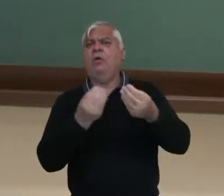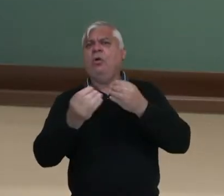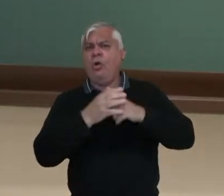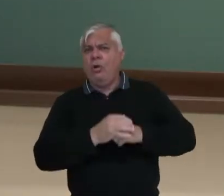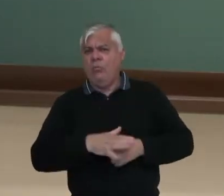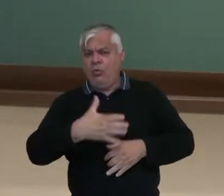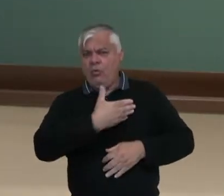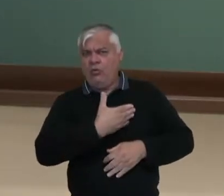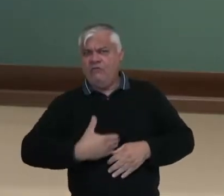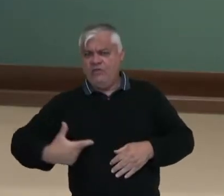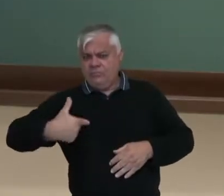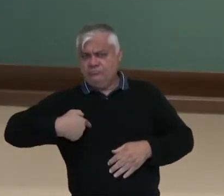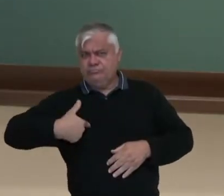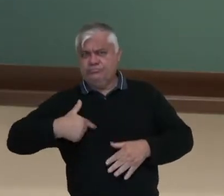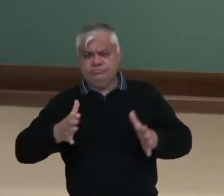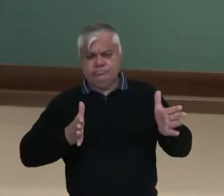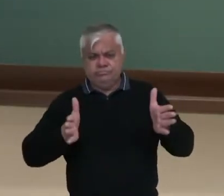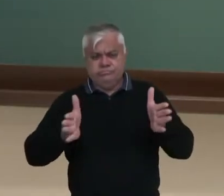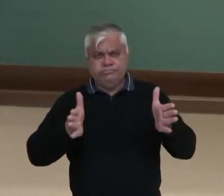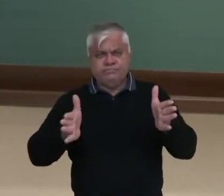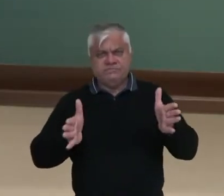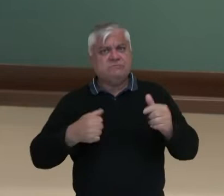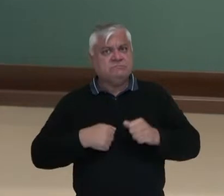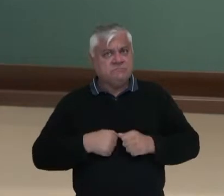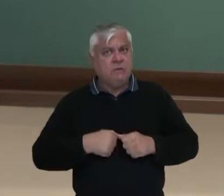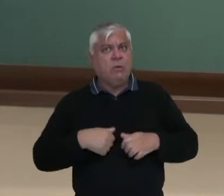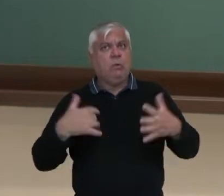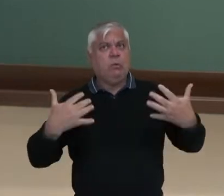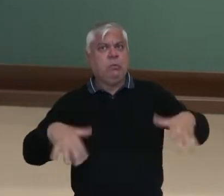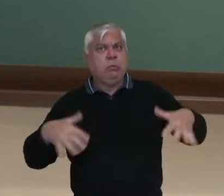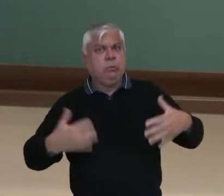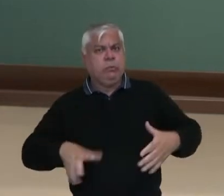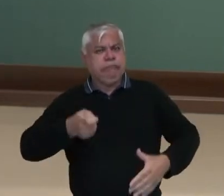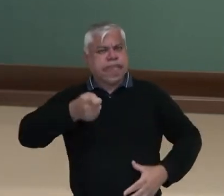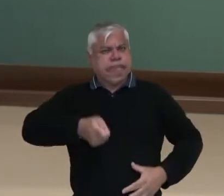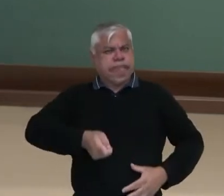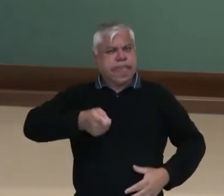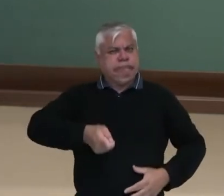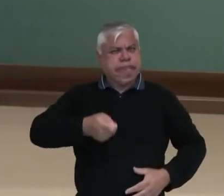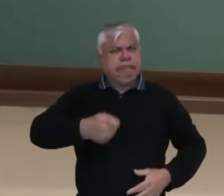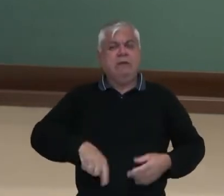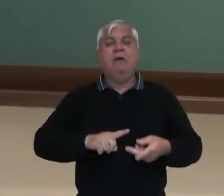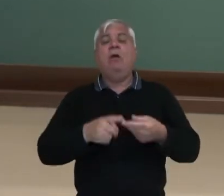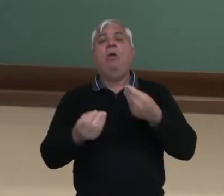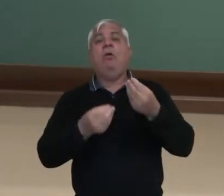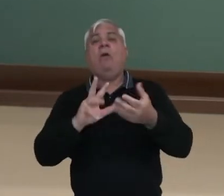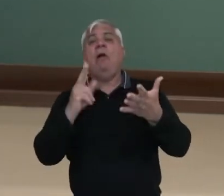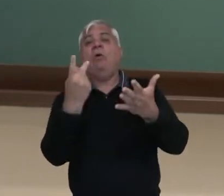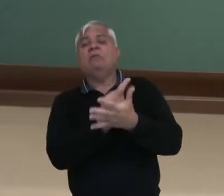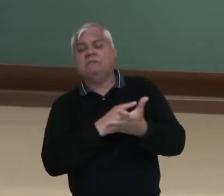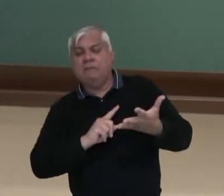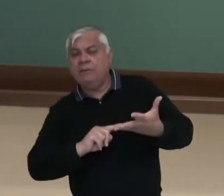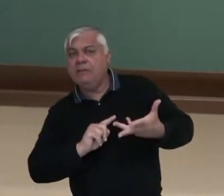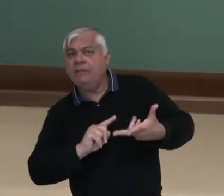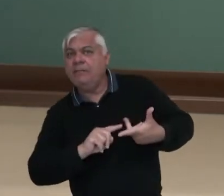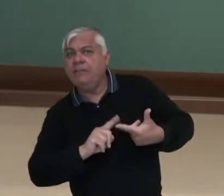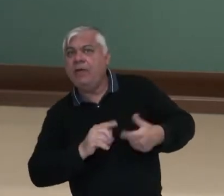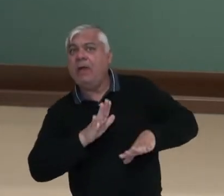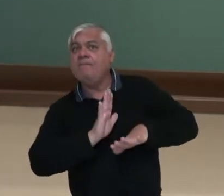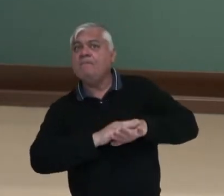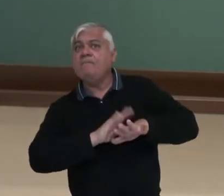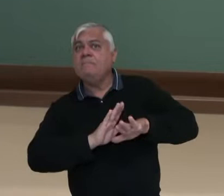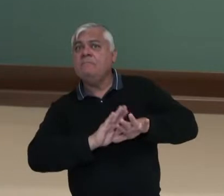desse período governamental que foi bastante autoritário, como ele ocorreu, quais são as ações